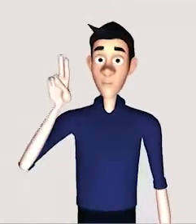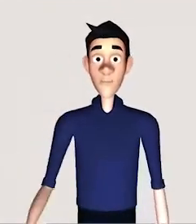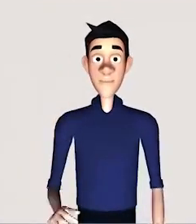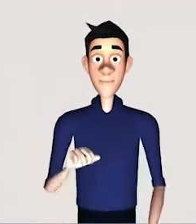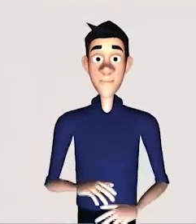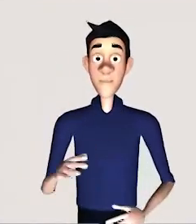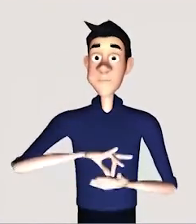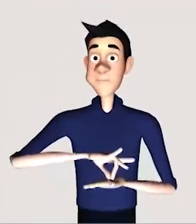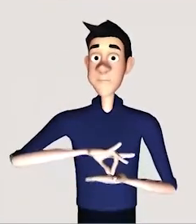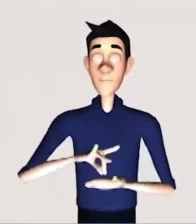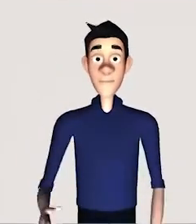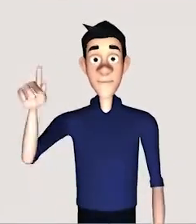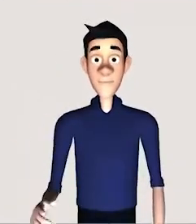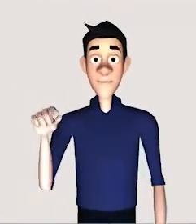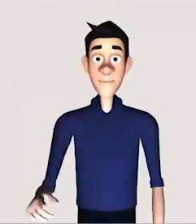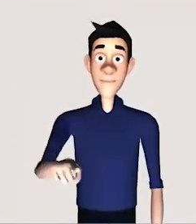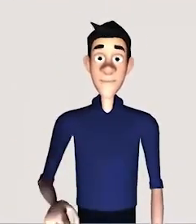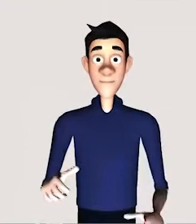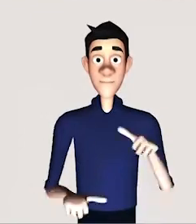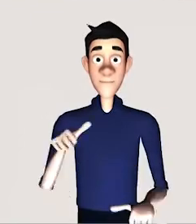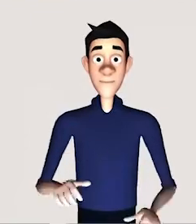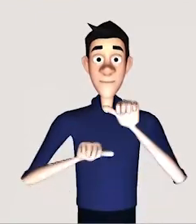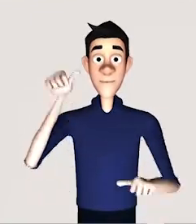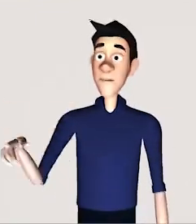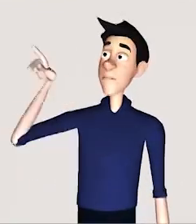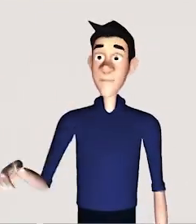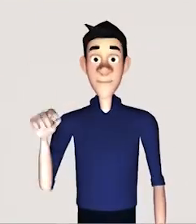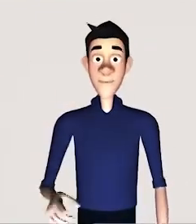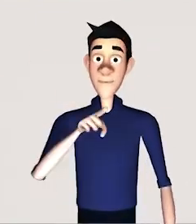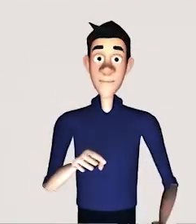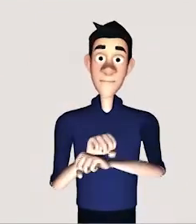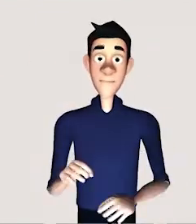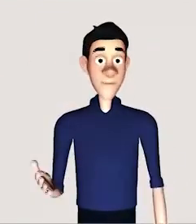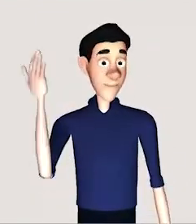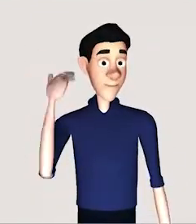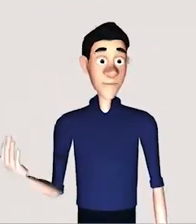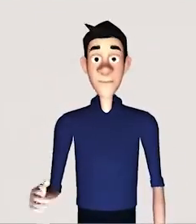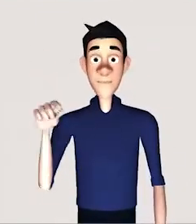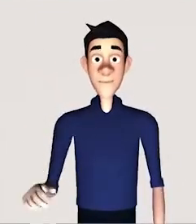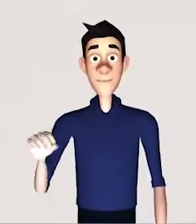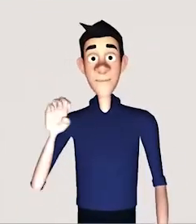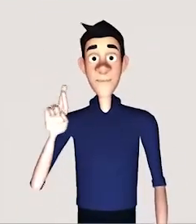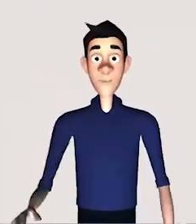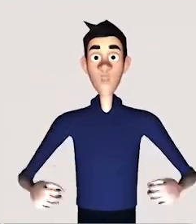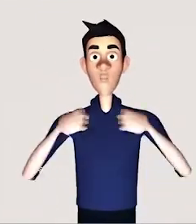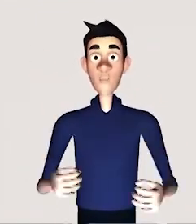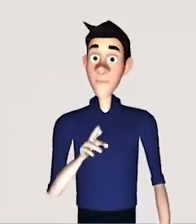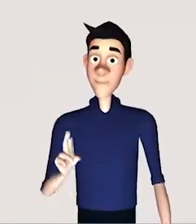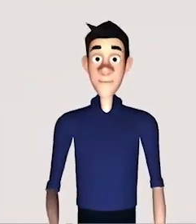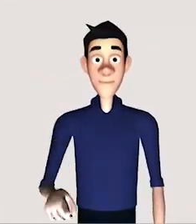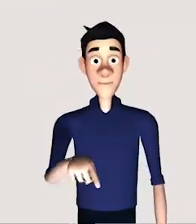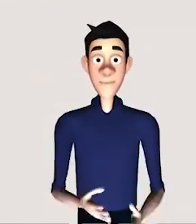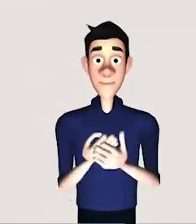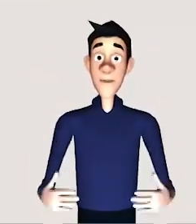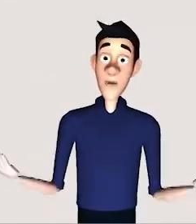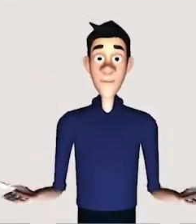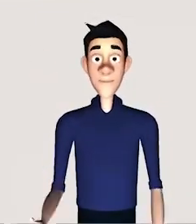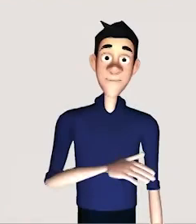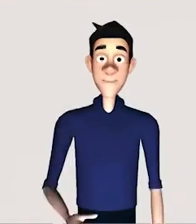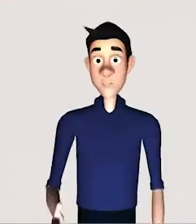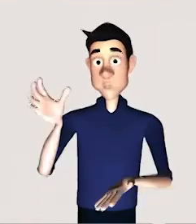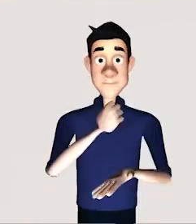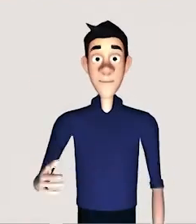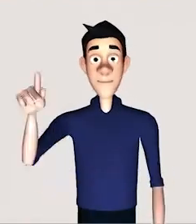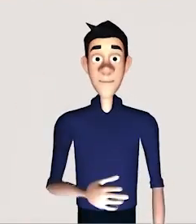perfil, de público, se eu vou estudar as percepções e expectativas, a